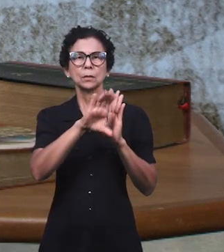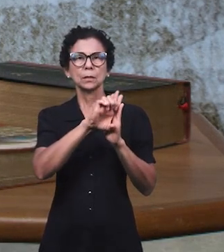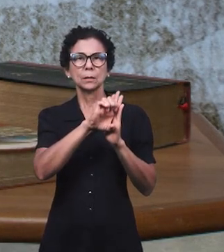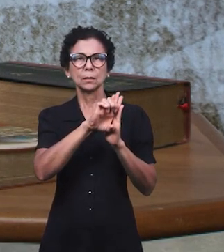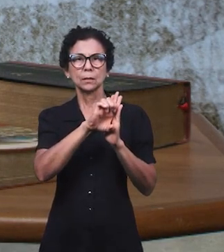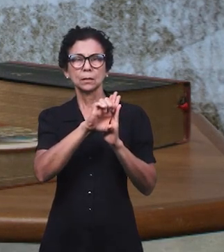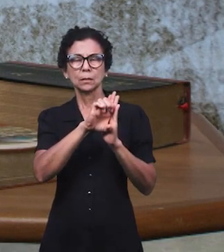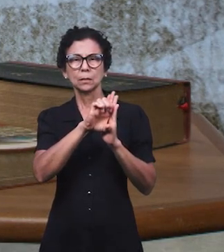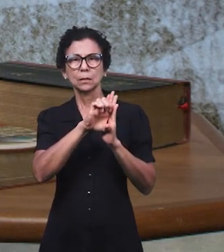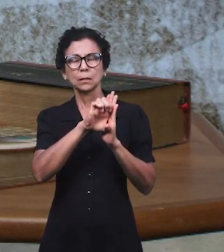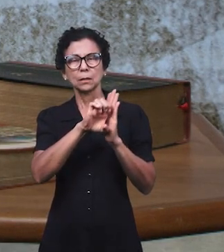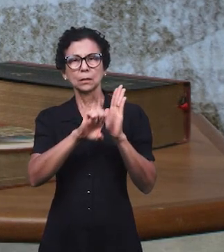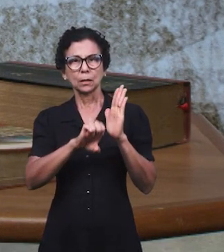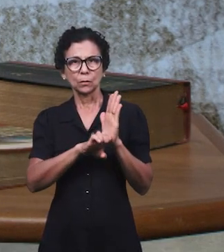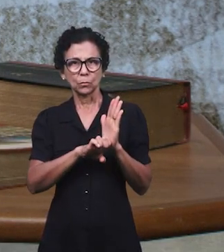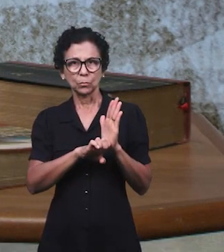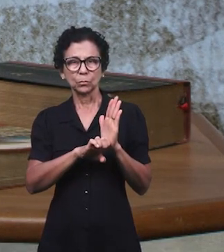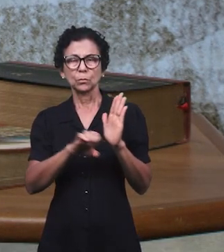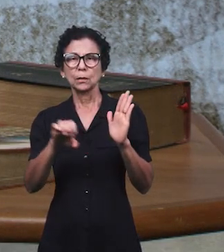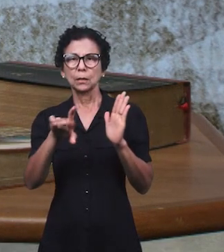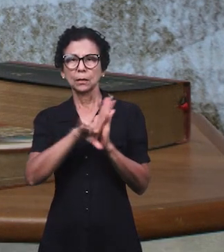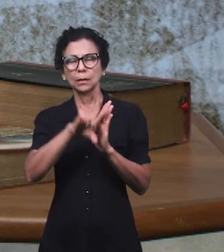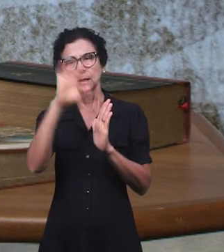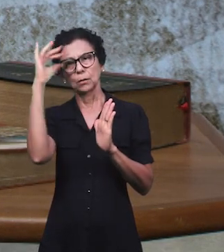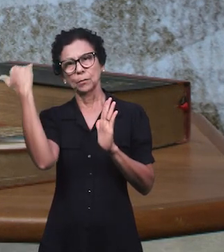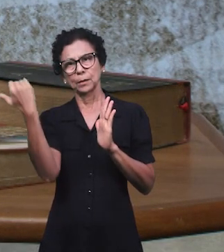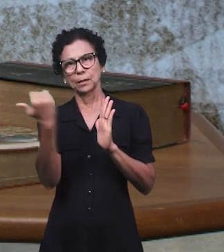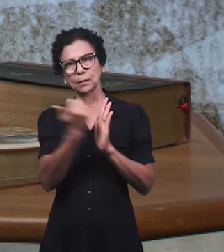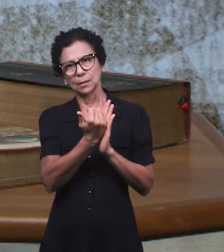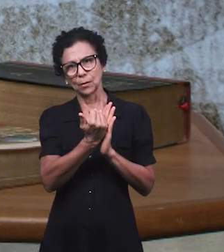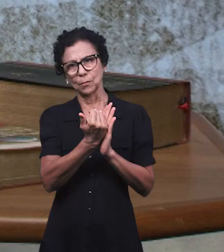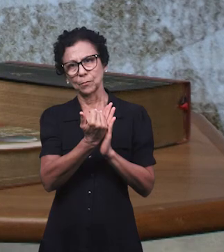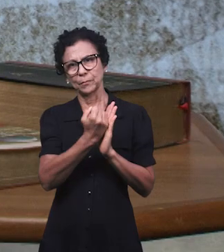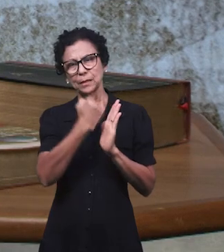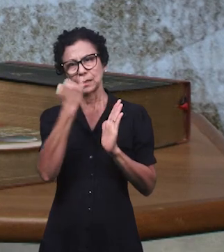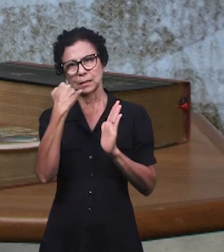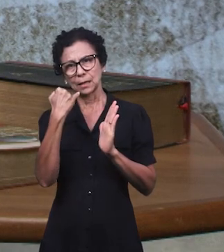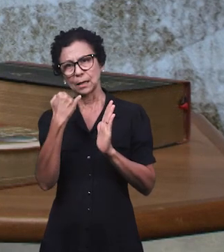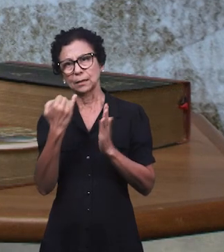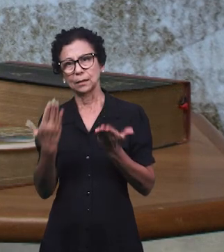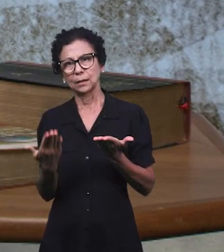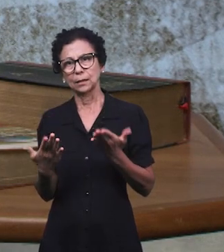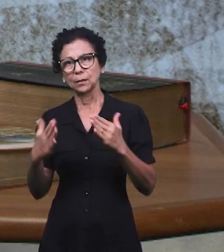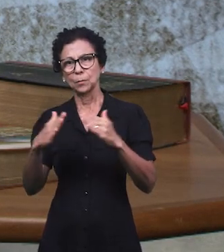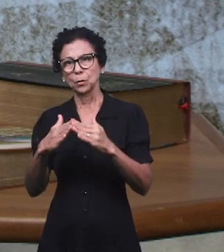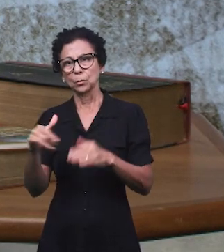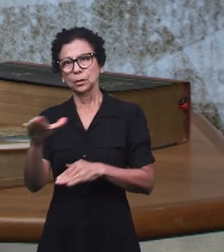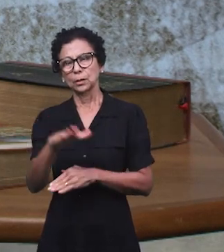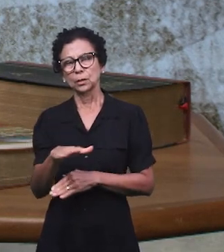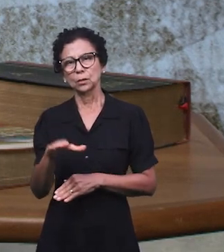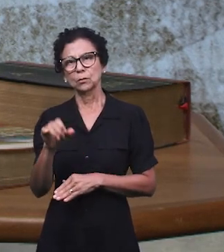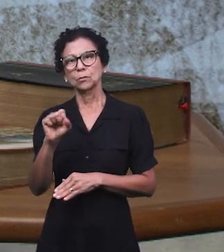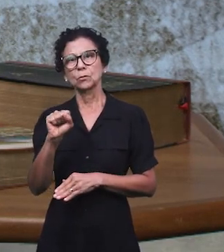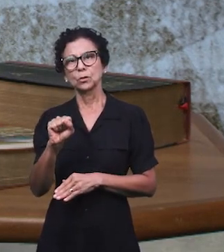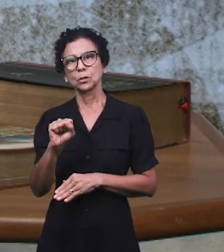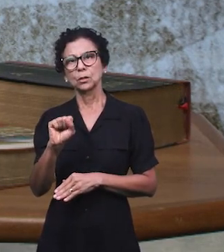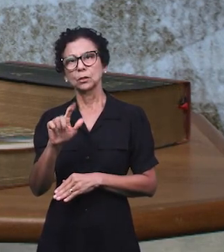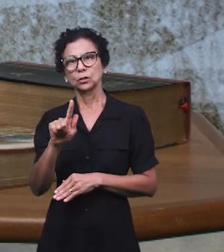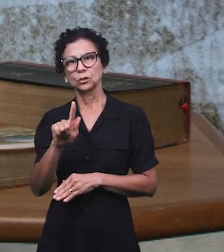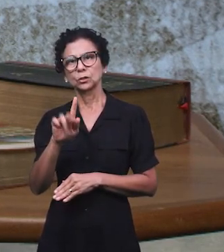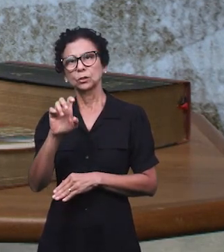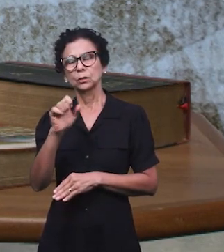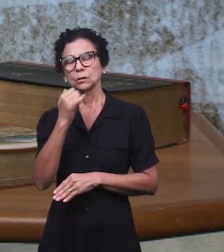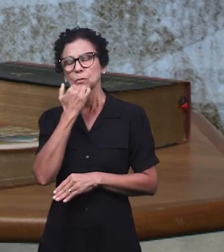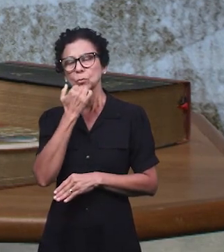leis. Assim, habitou Isaque em Gerar. Então, nós vemos aqui que o